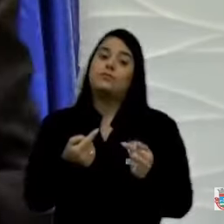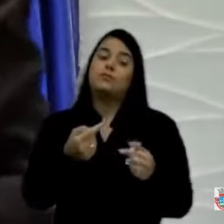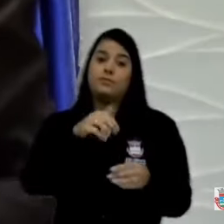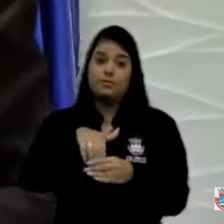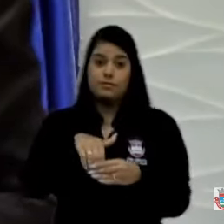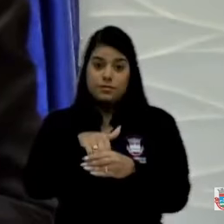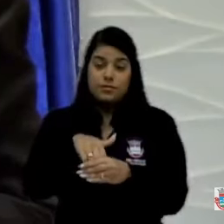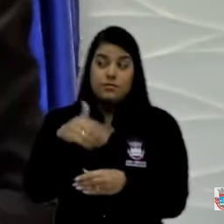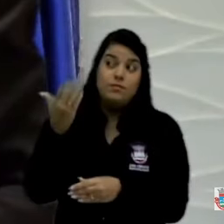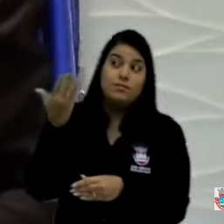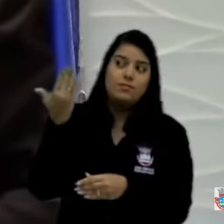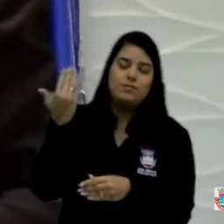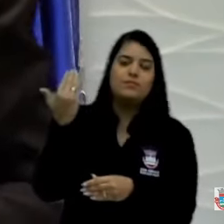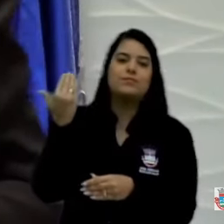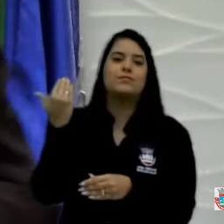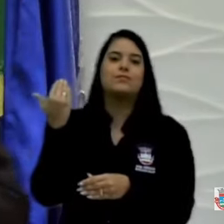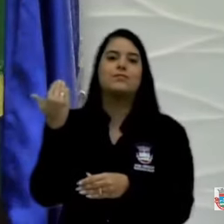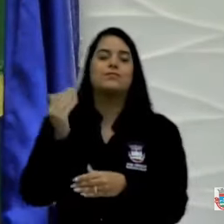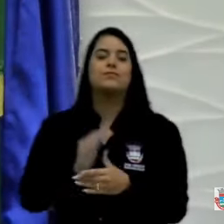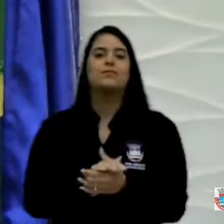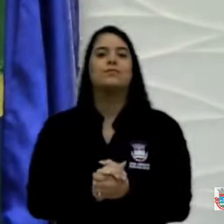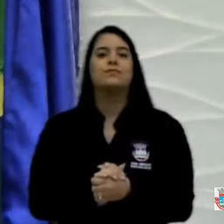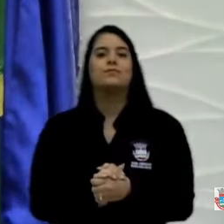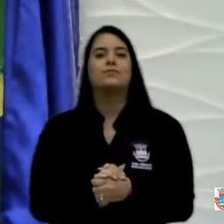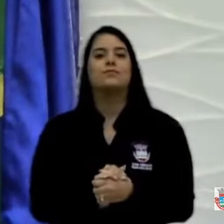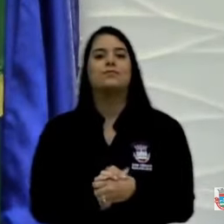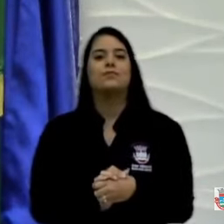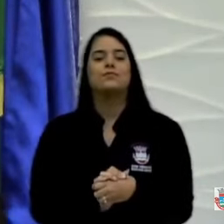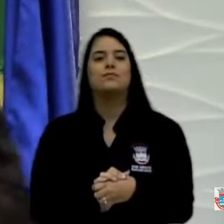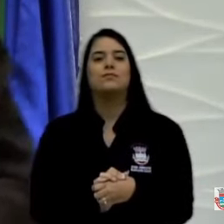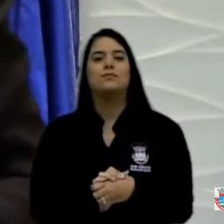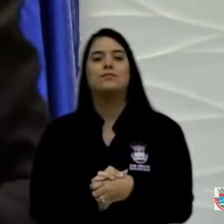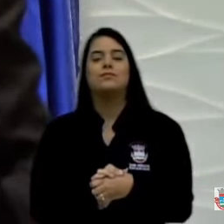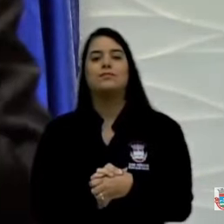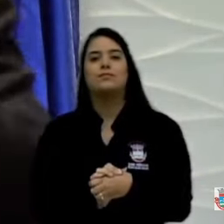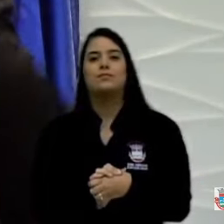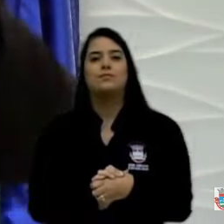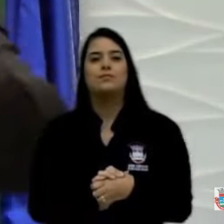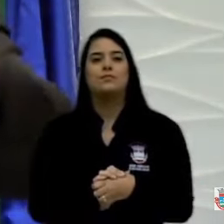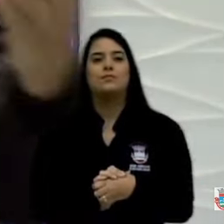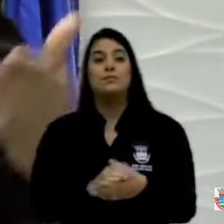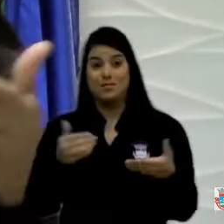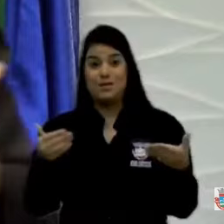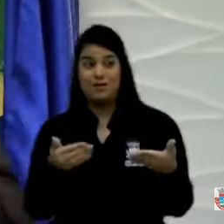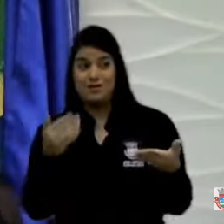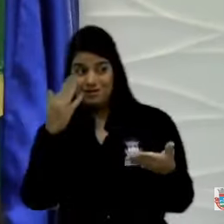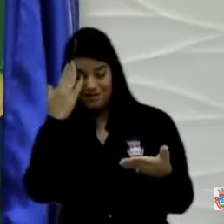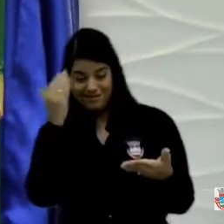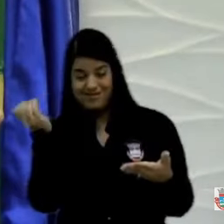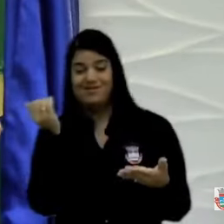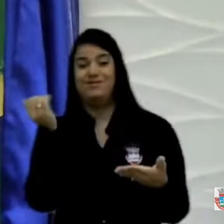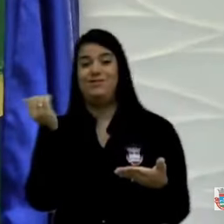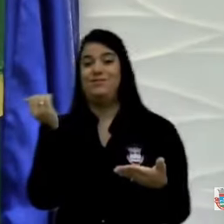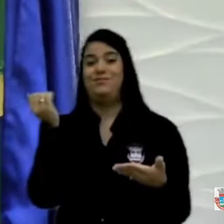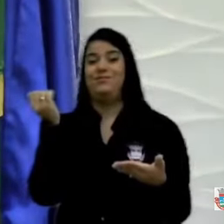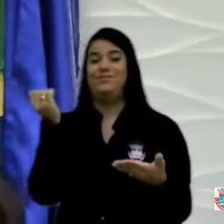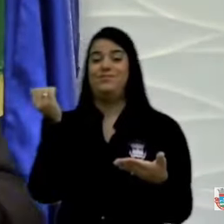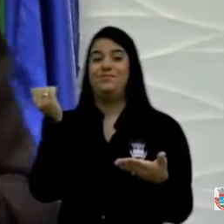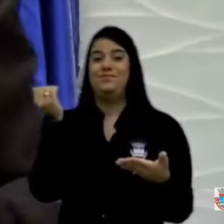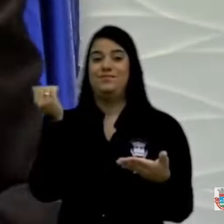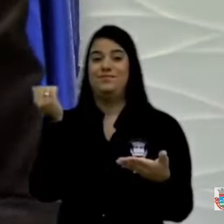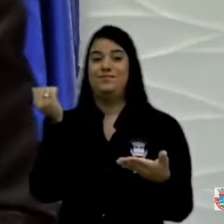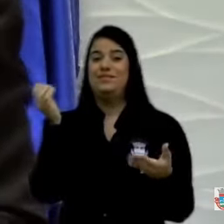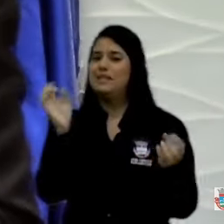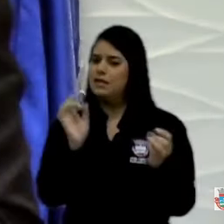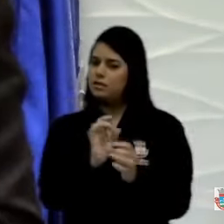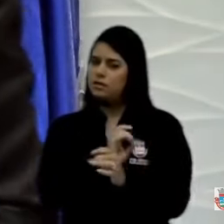eleições passadas deram e fizeram valer o que hoje nós sabemos, que é derrubar